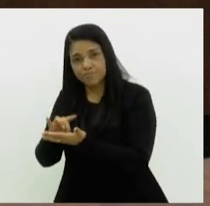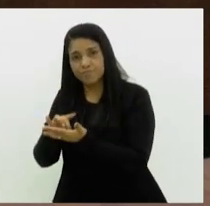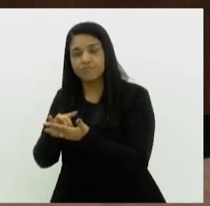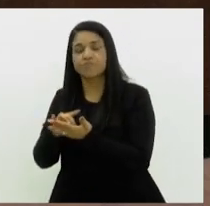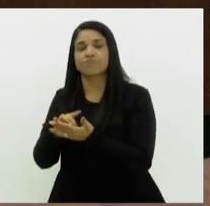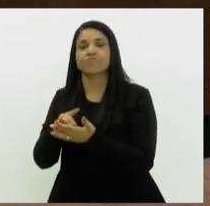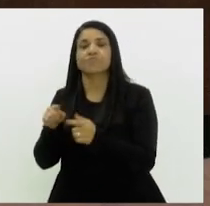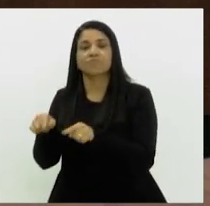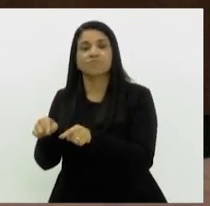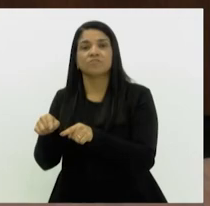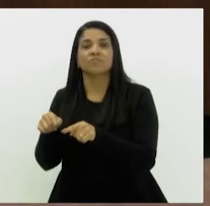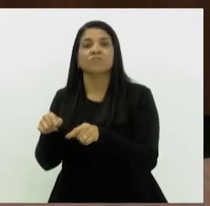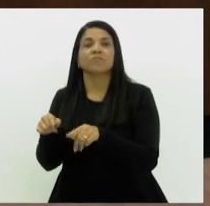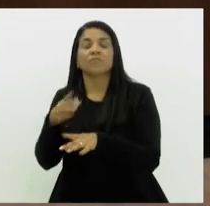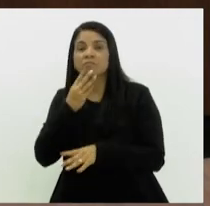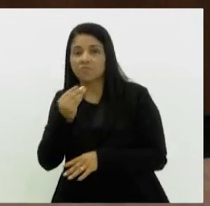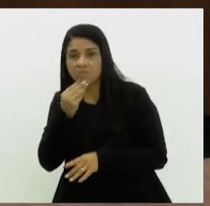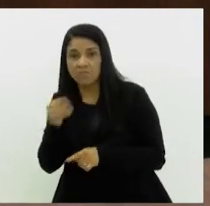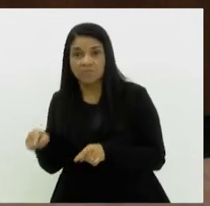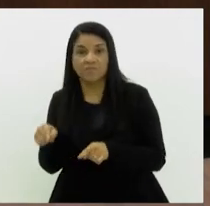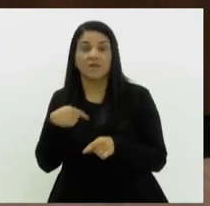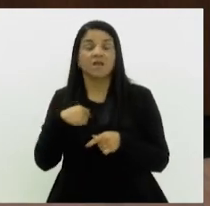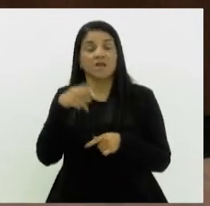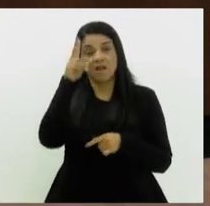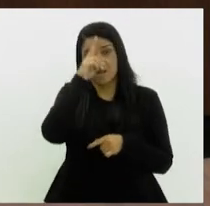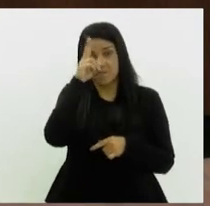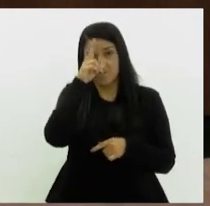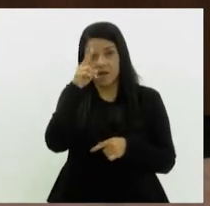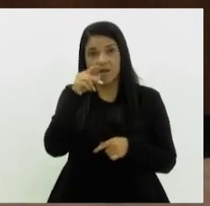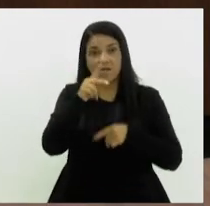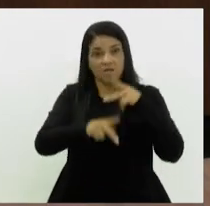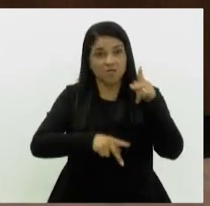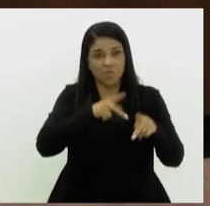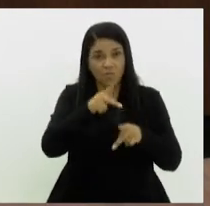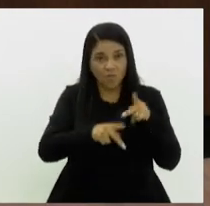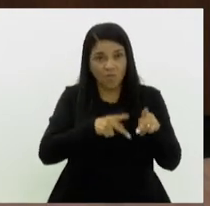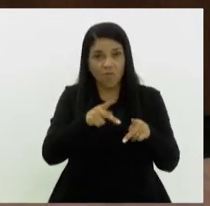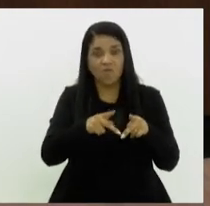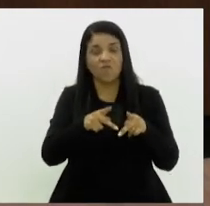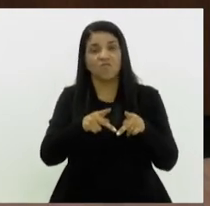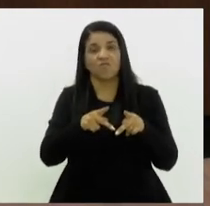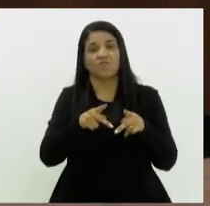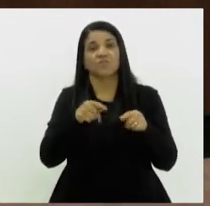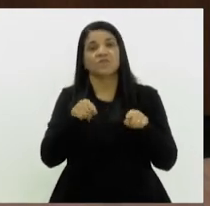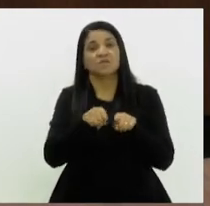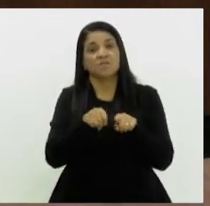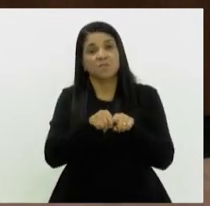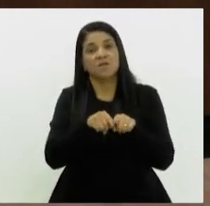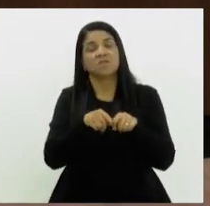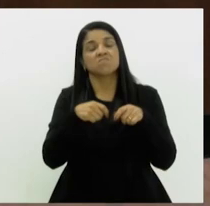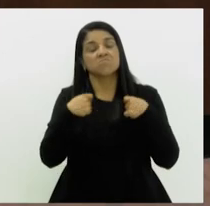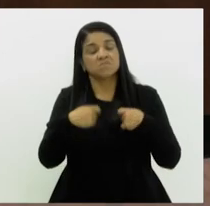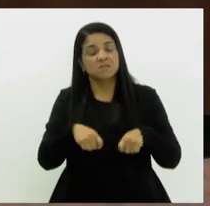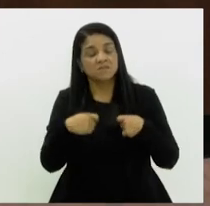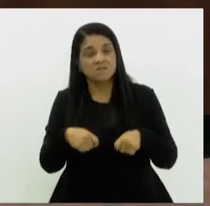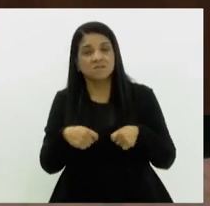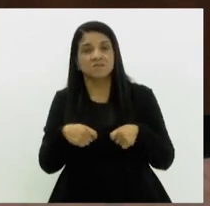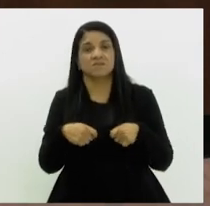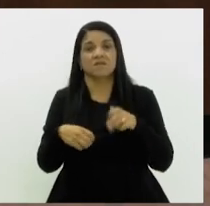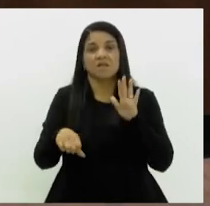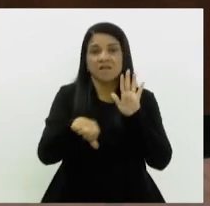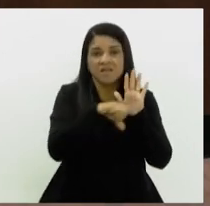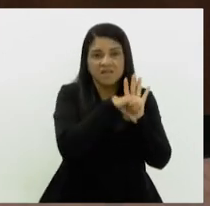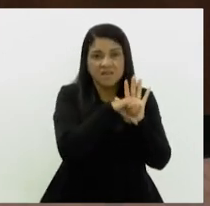Gaza para o povo palestino e relembrar que os crimes de guerra podem e devem ser condenados no Tribunal